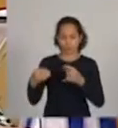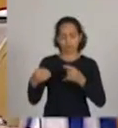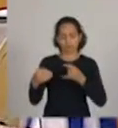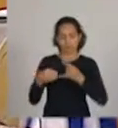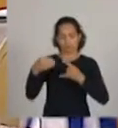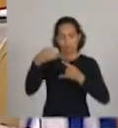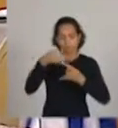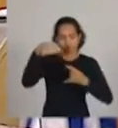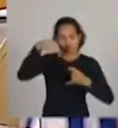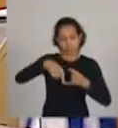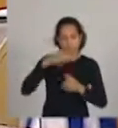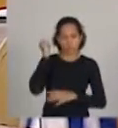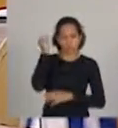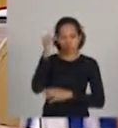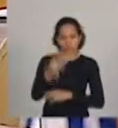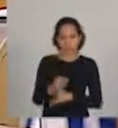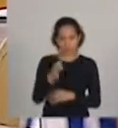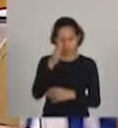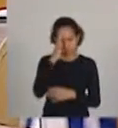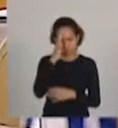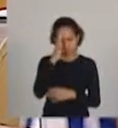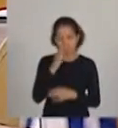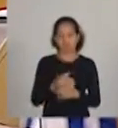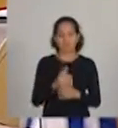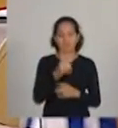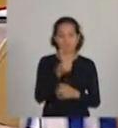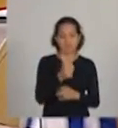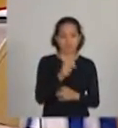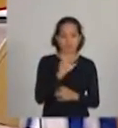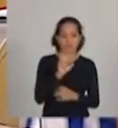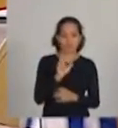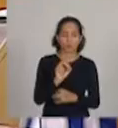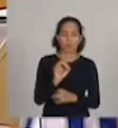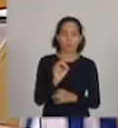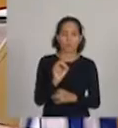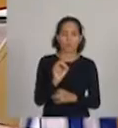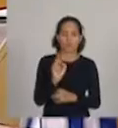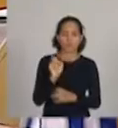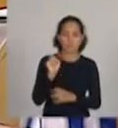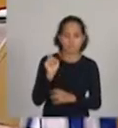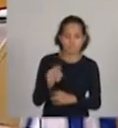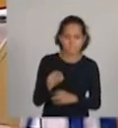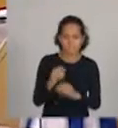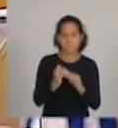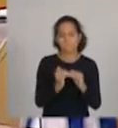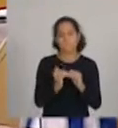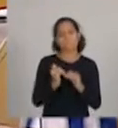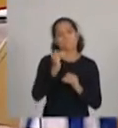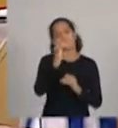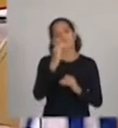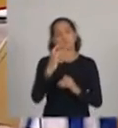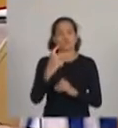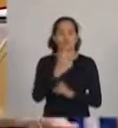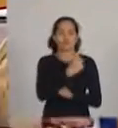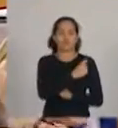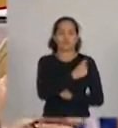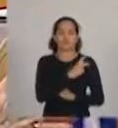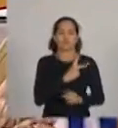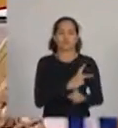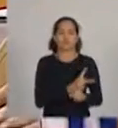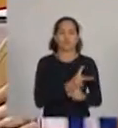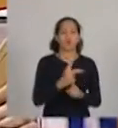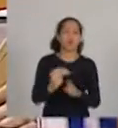quarta-feira mais de 150 mil doses de vacina contra a Covid.